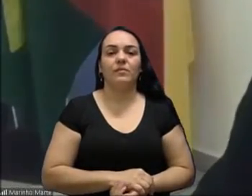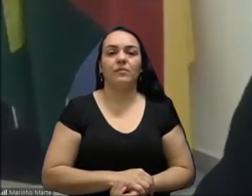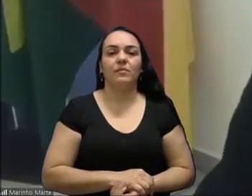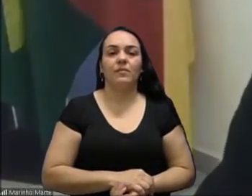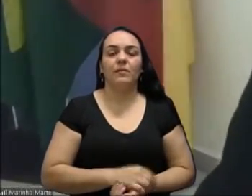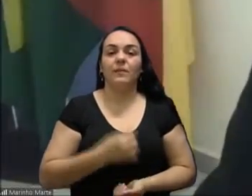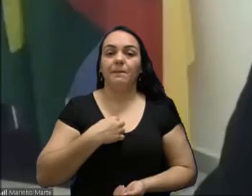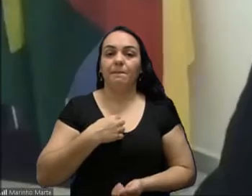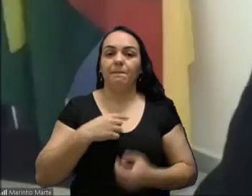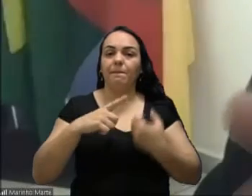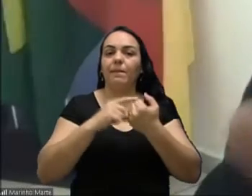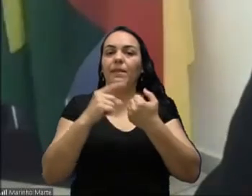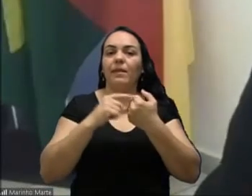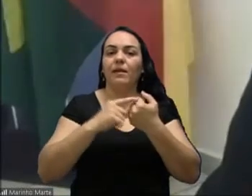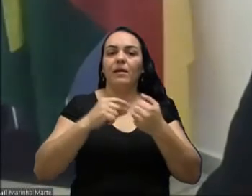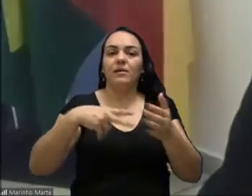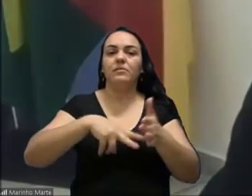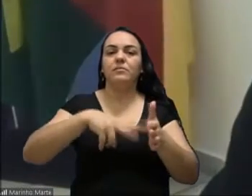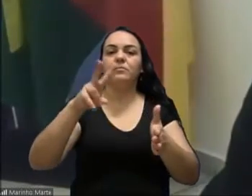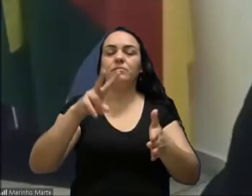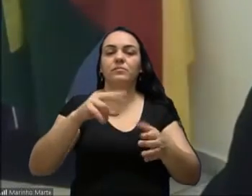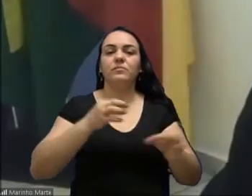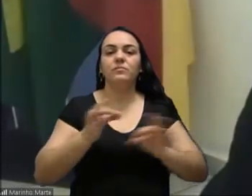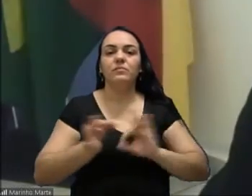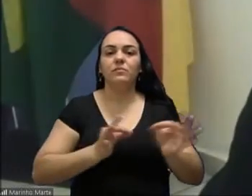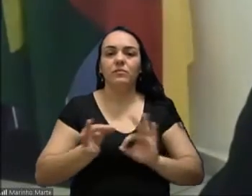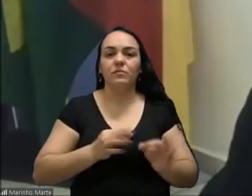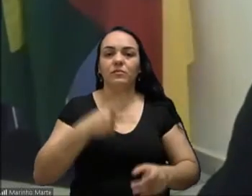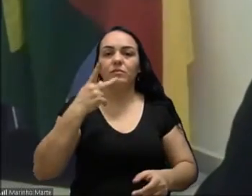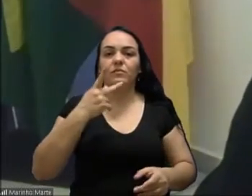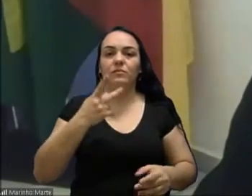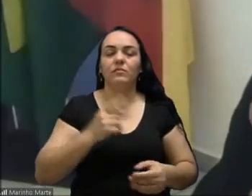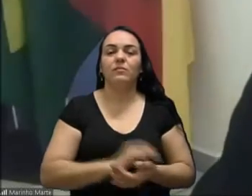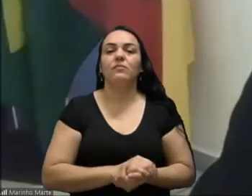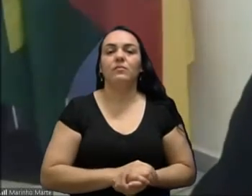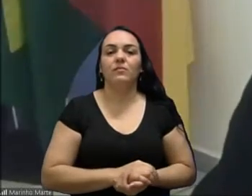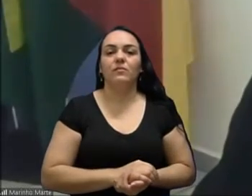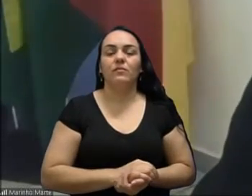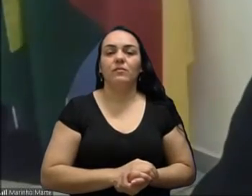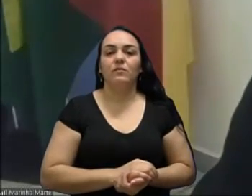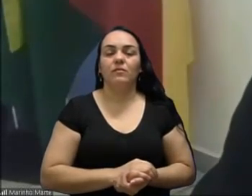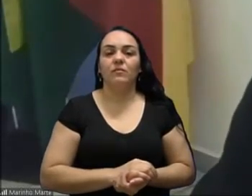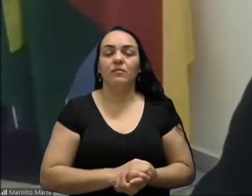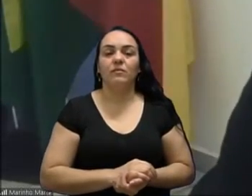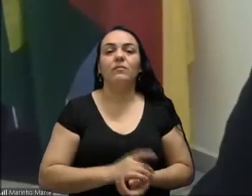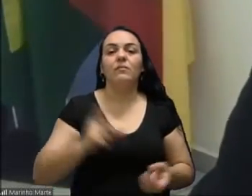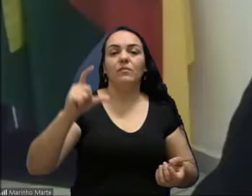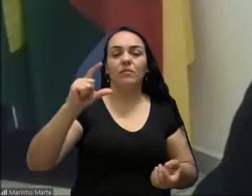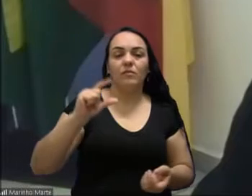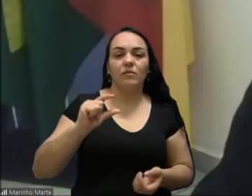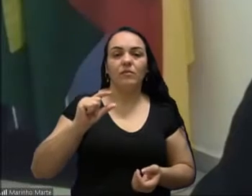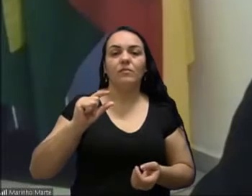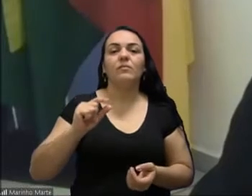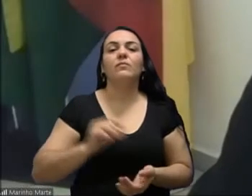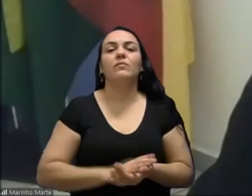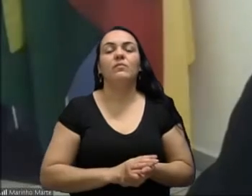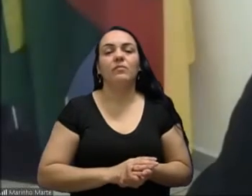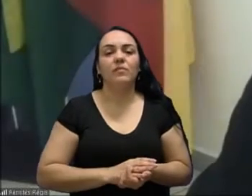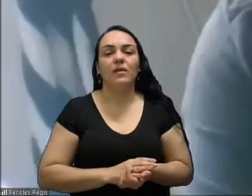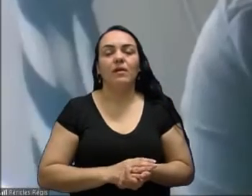artigo segundo do projeto diz o seguinte a redução da capacidade